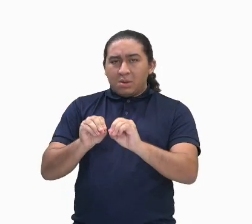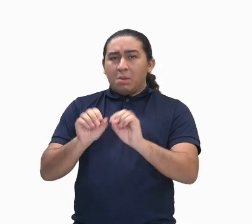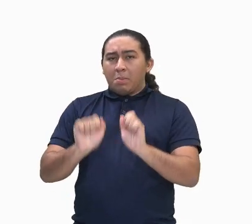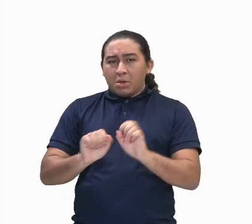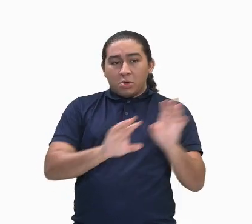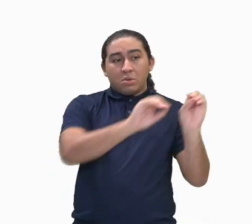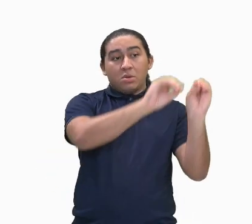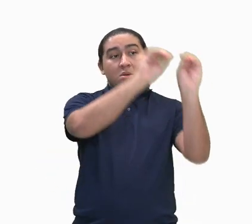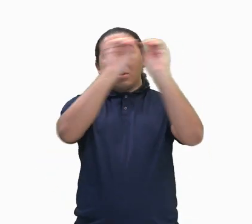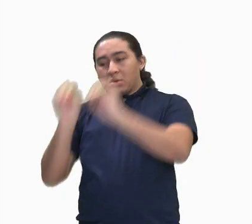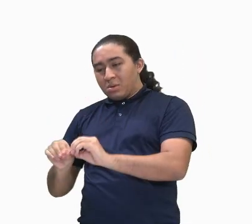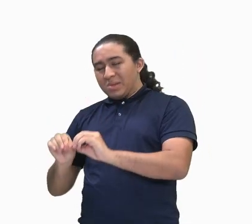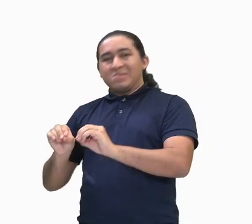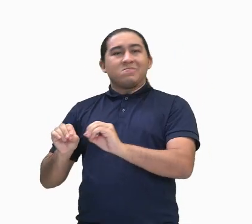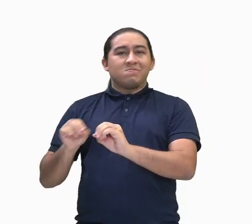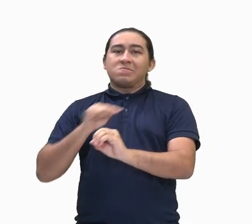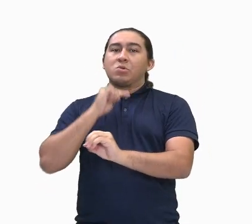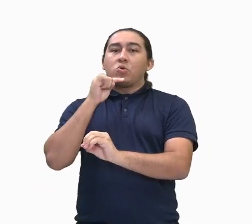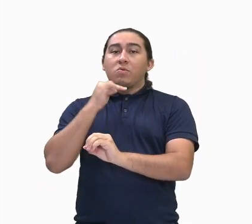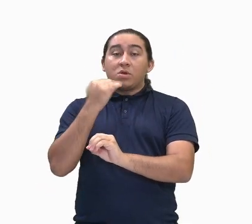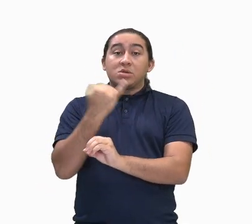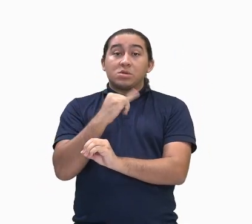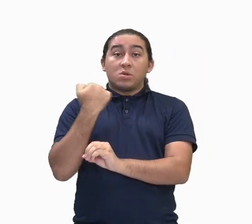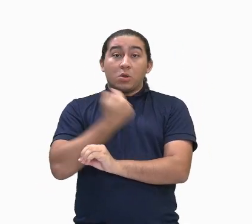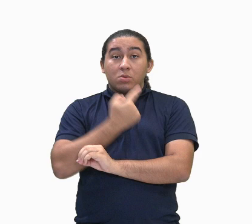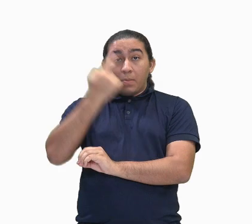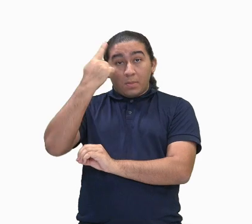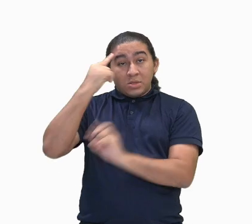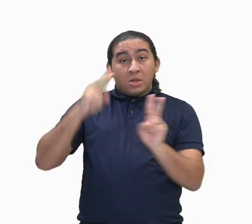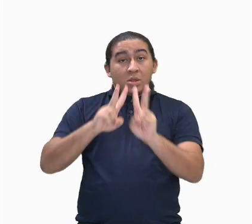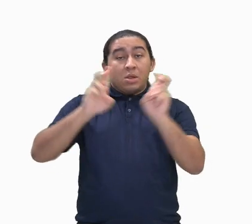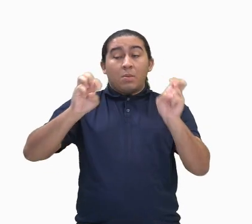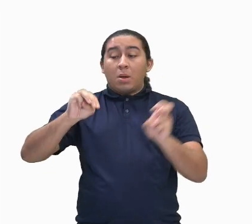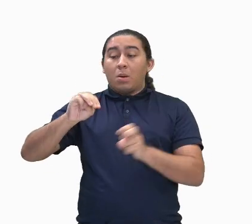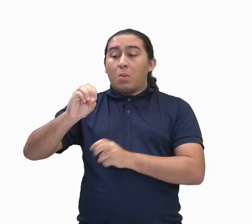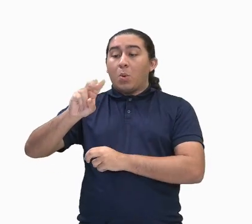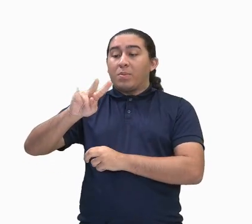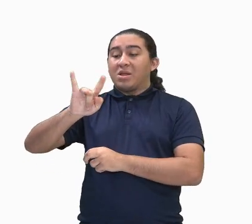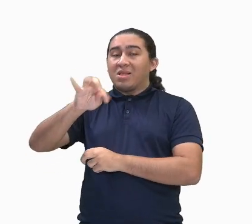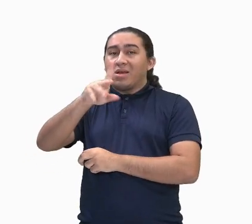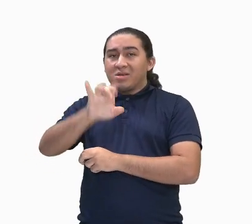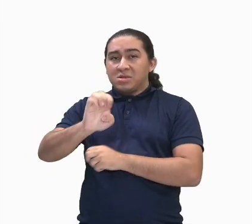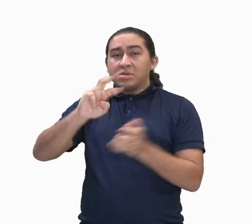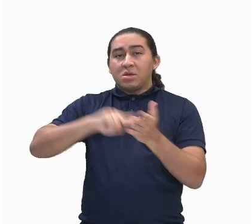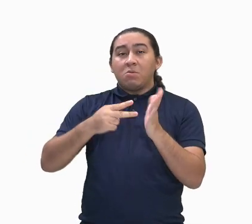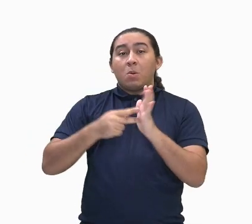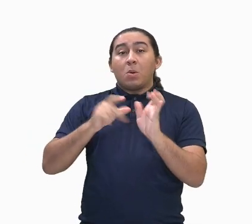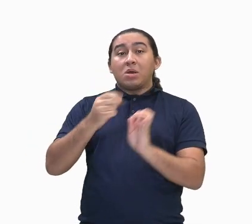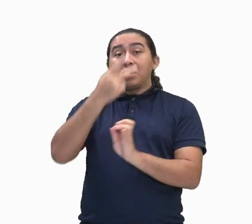nós falamos em mobilidade social, nós estamos falando que quem nasceu lá embaixo da pirâmide